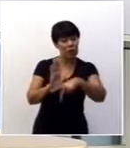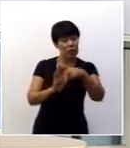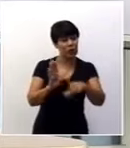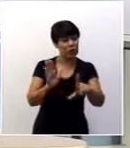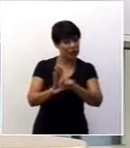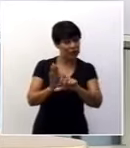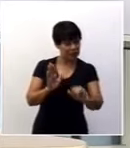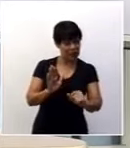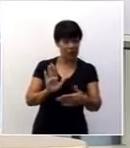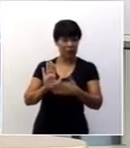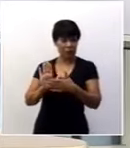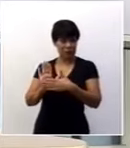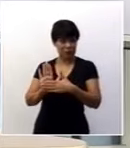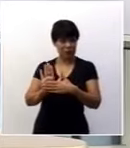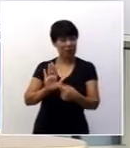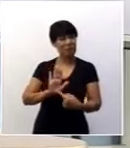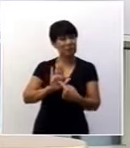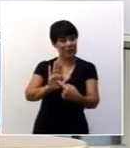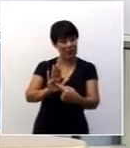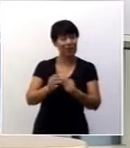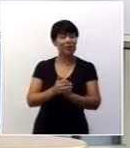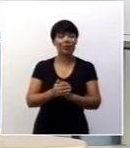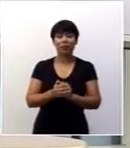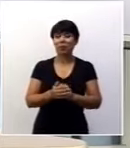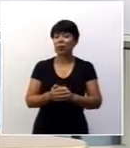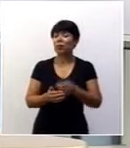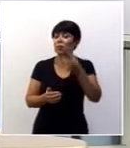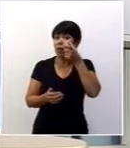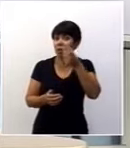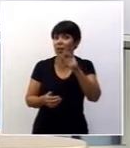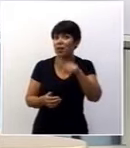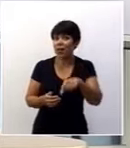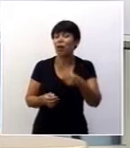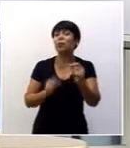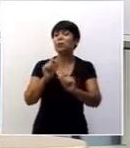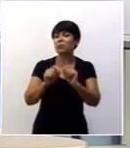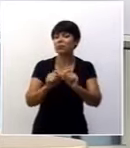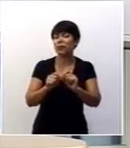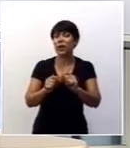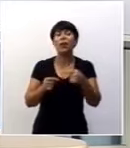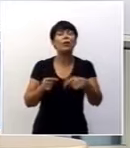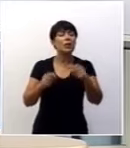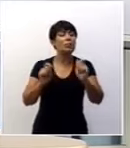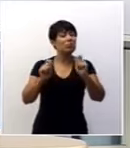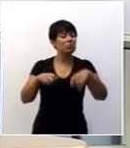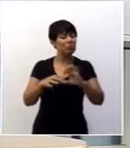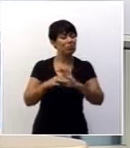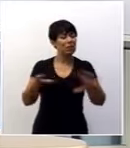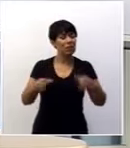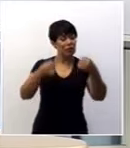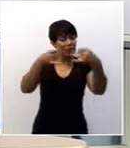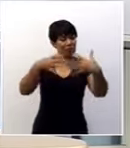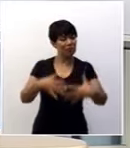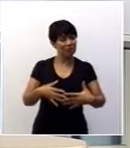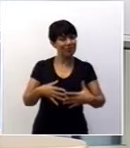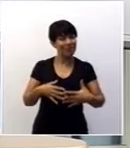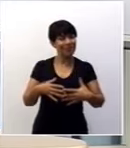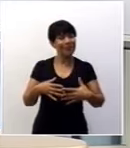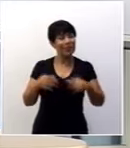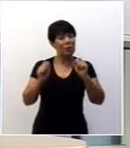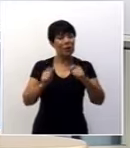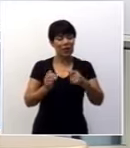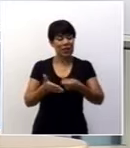E é interessante que nesse projeto de lei tem a questão da justificativa do projeto, que é uma dissertação argumentativa,